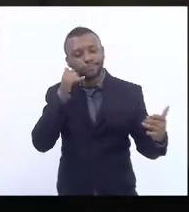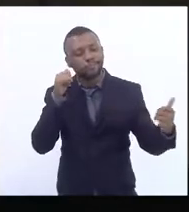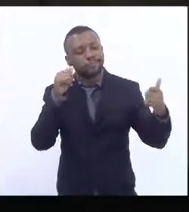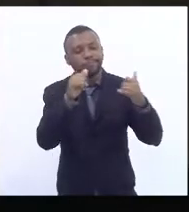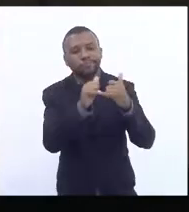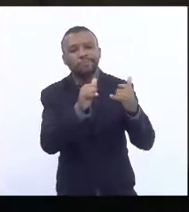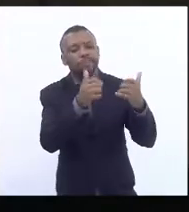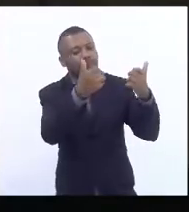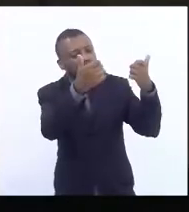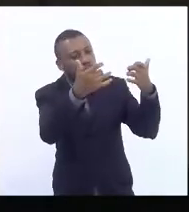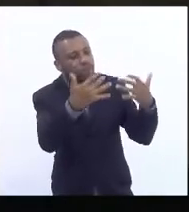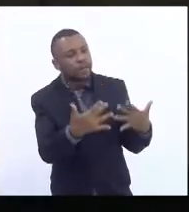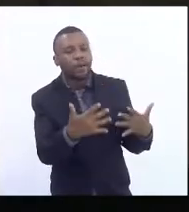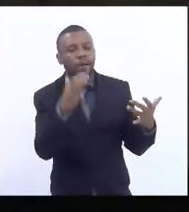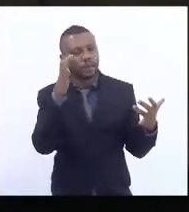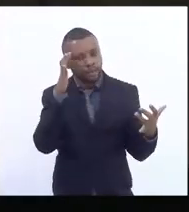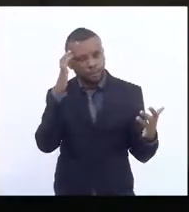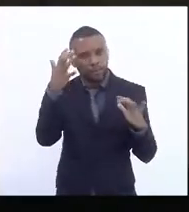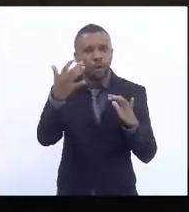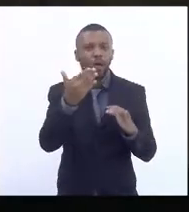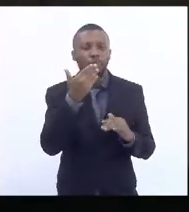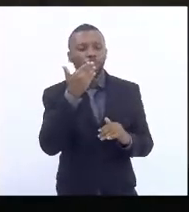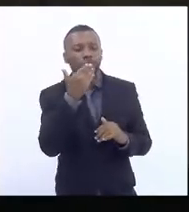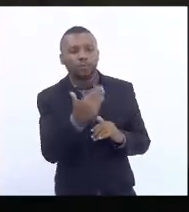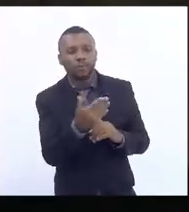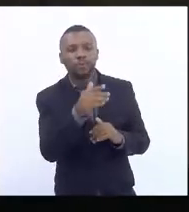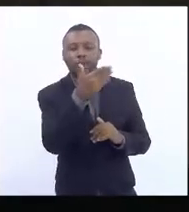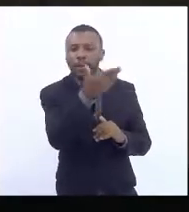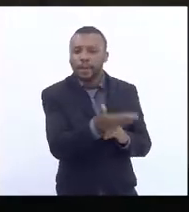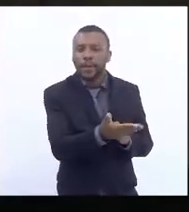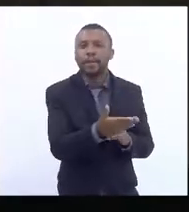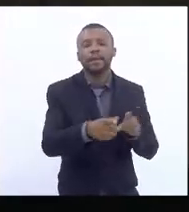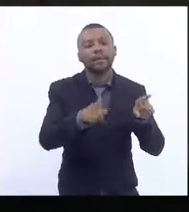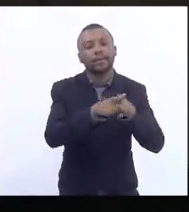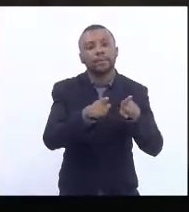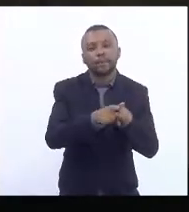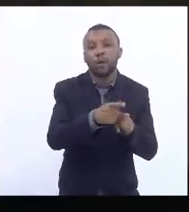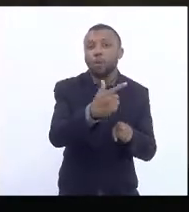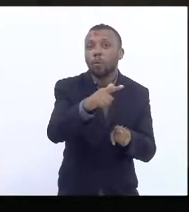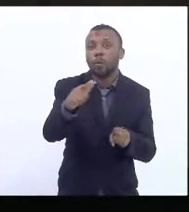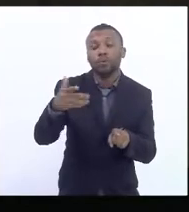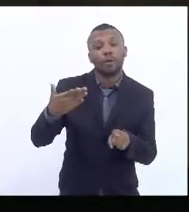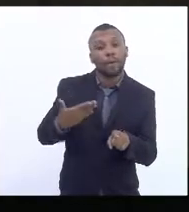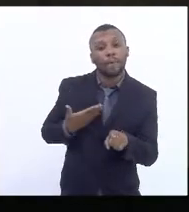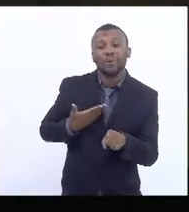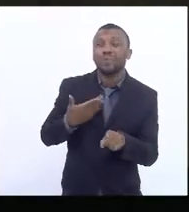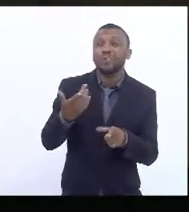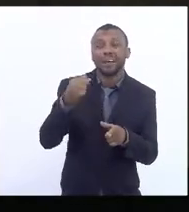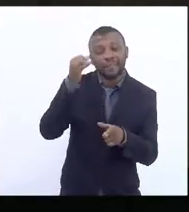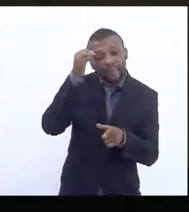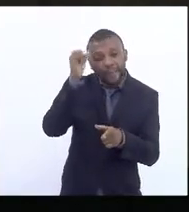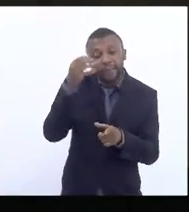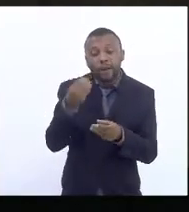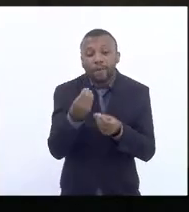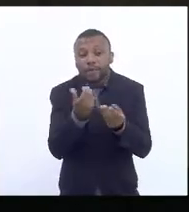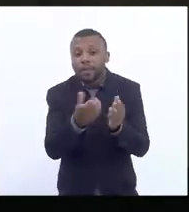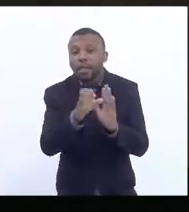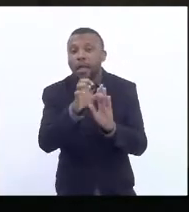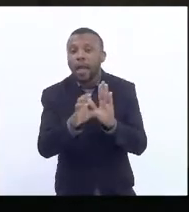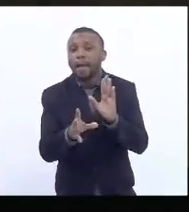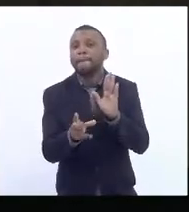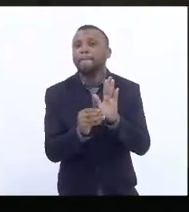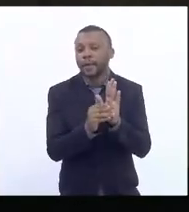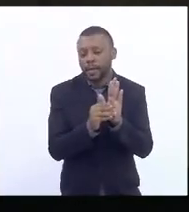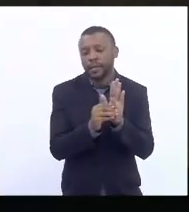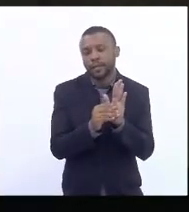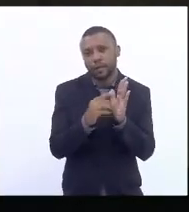a situação, e pedindo não só a ele, mas aos demais deputados, que não oferecessem emendas ao projeto, ainda que, obviamente,